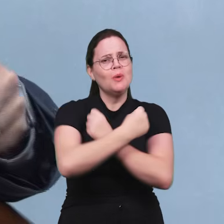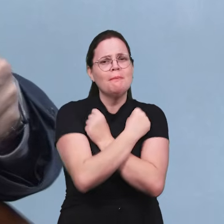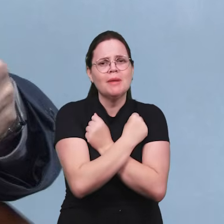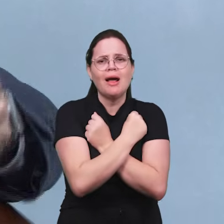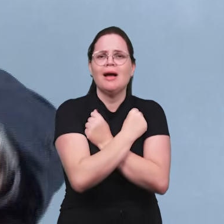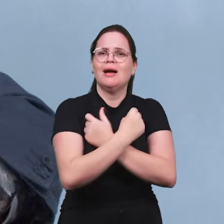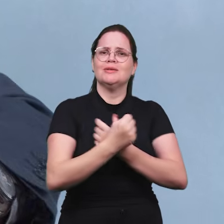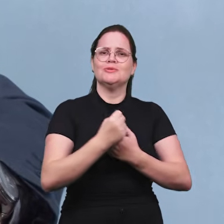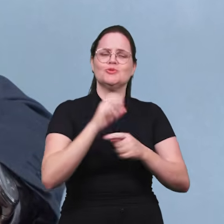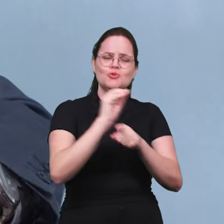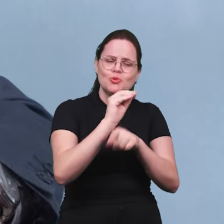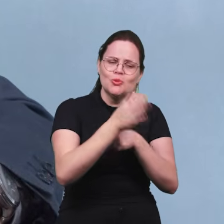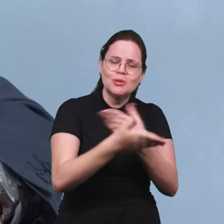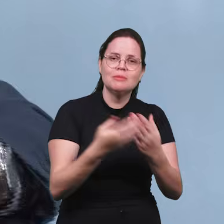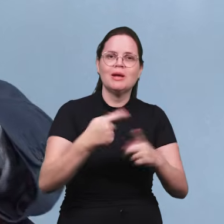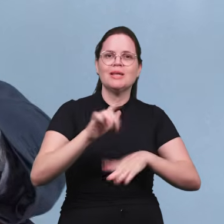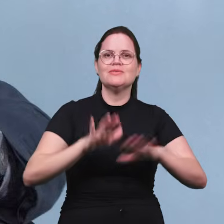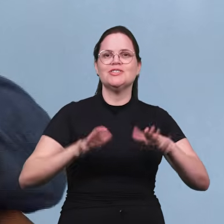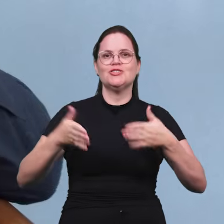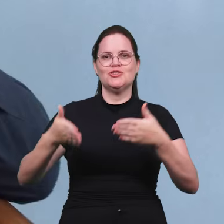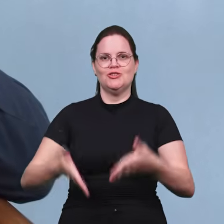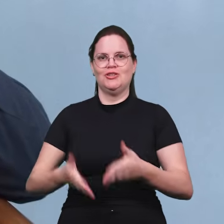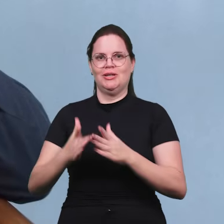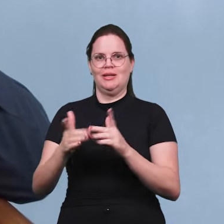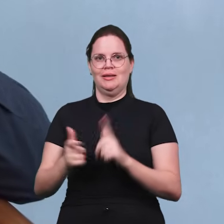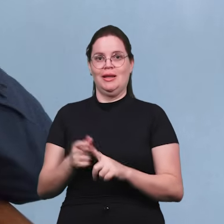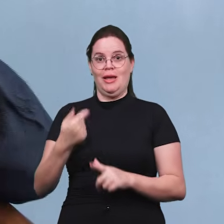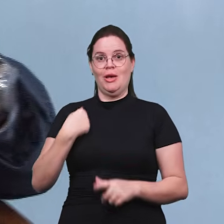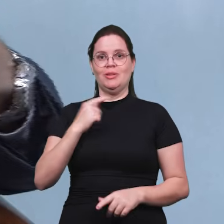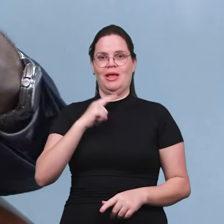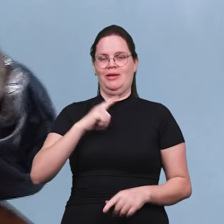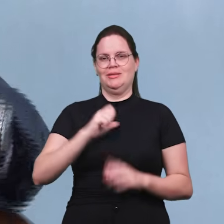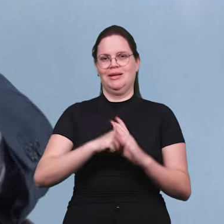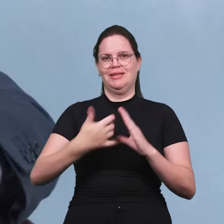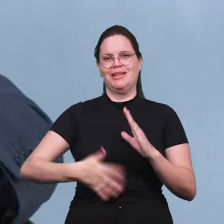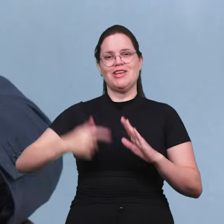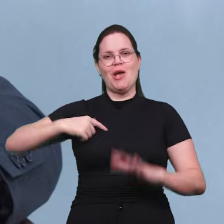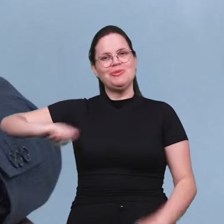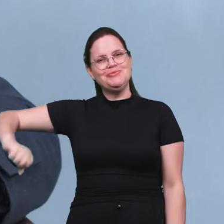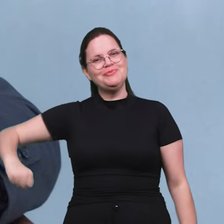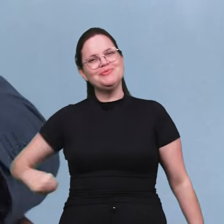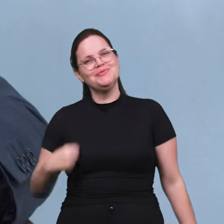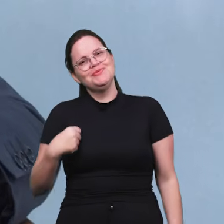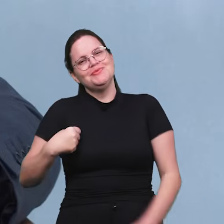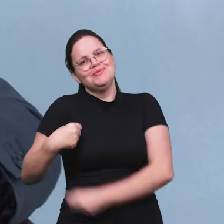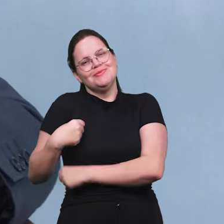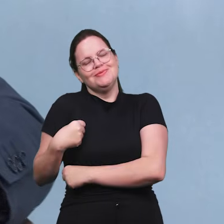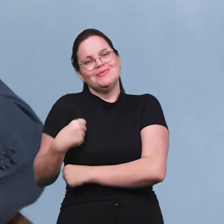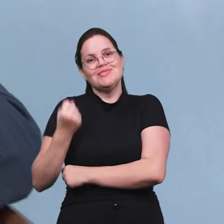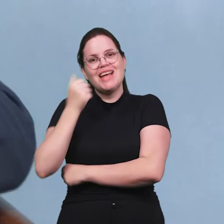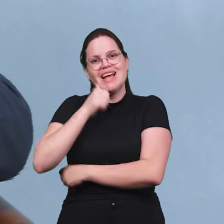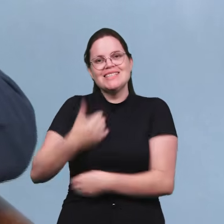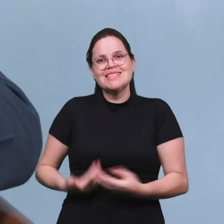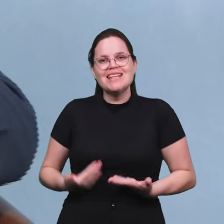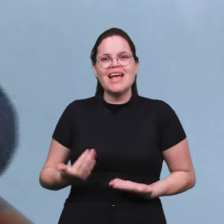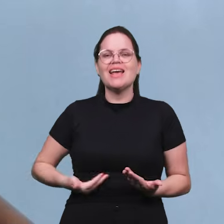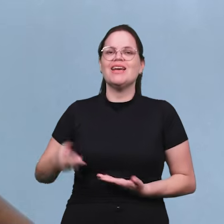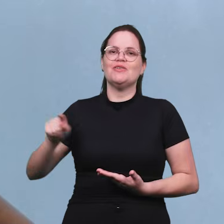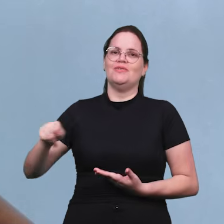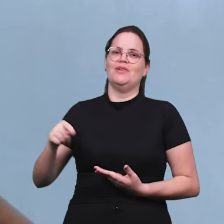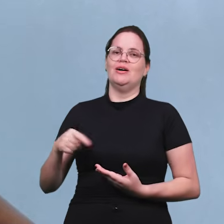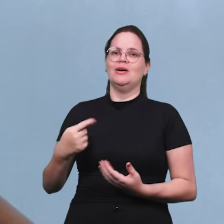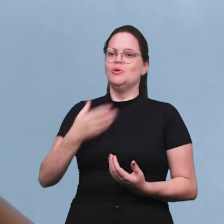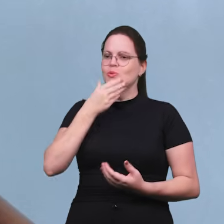vezes, porque chega na igreja, eu tenho essa característica, eu abraço mesmo o idoso, está ali, as irmãs, os